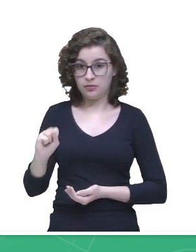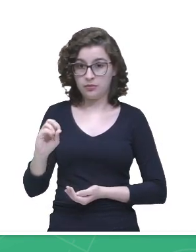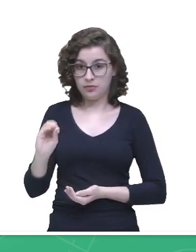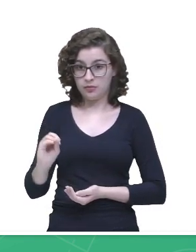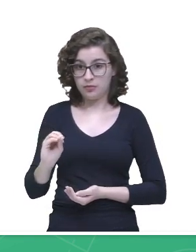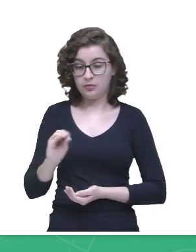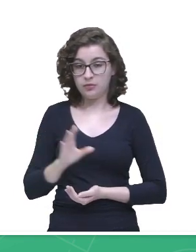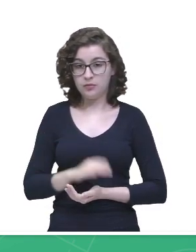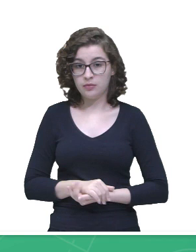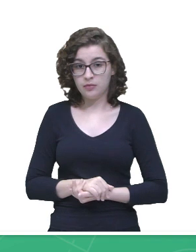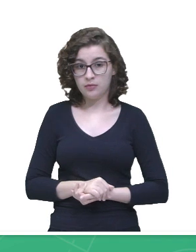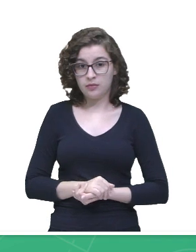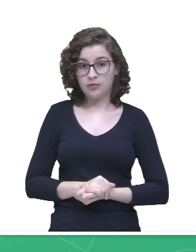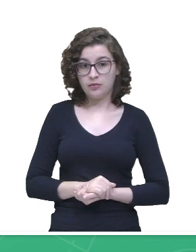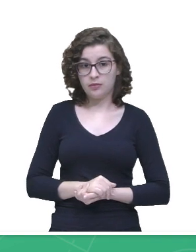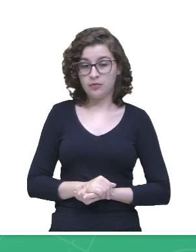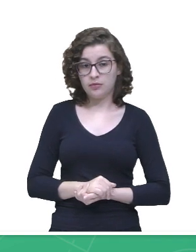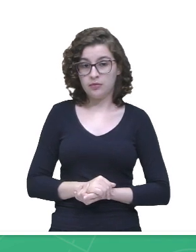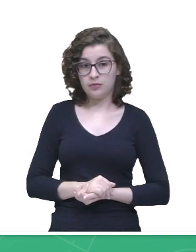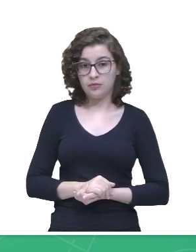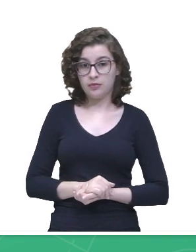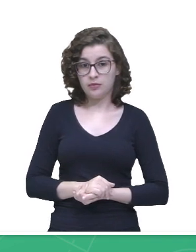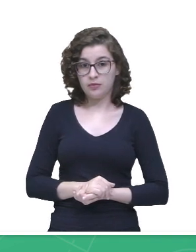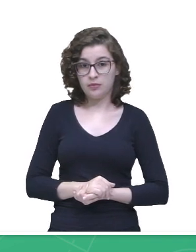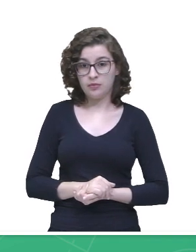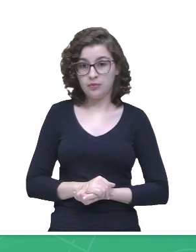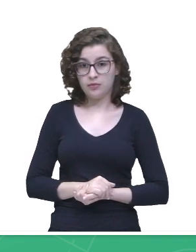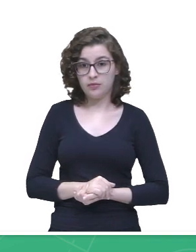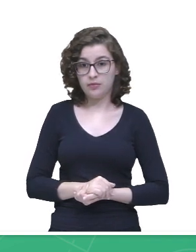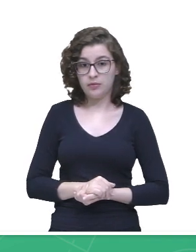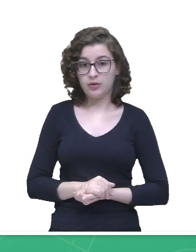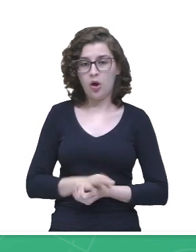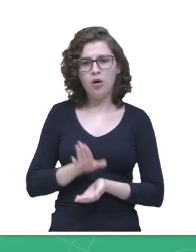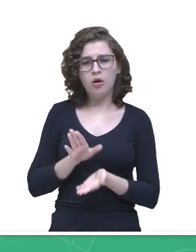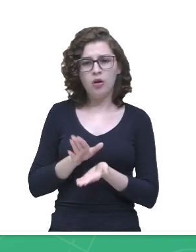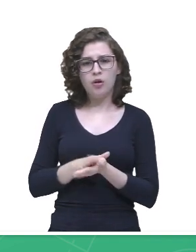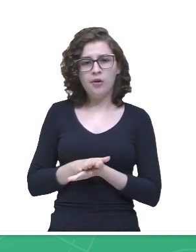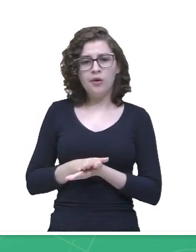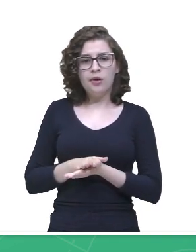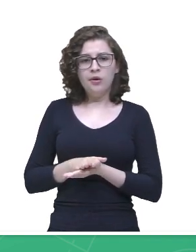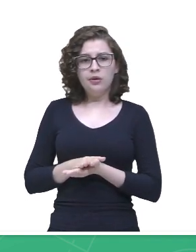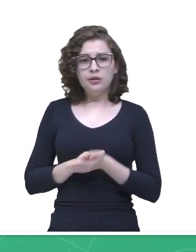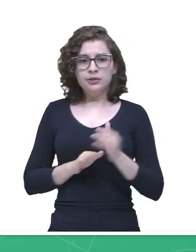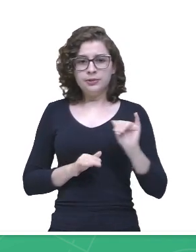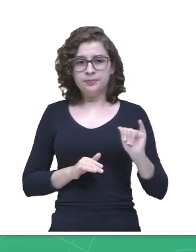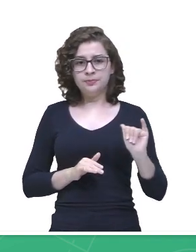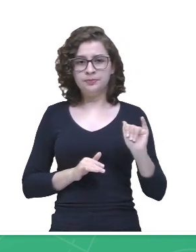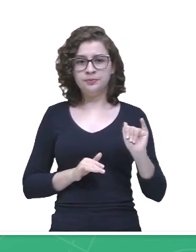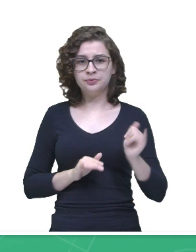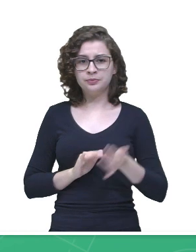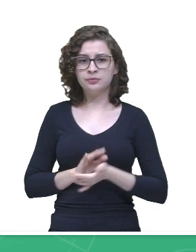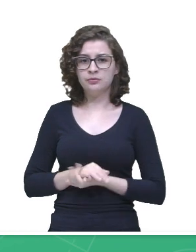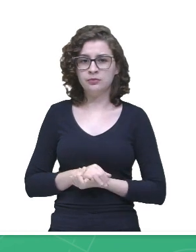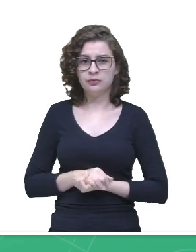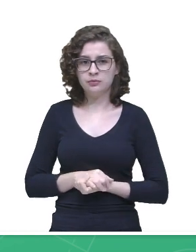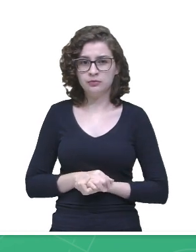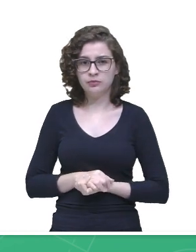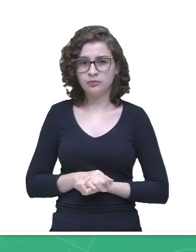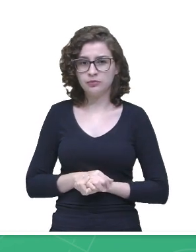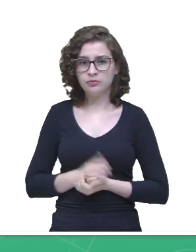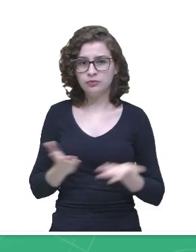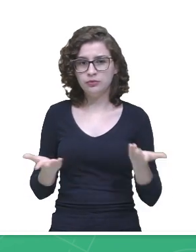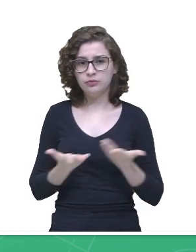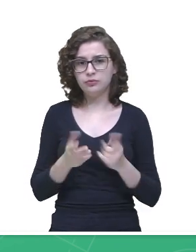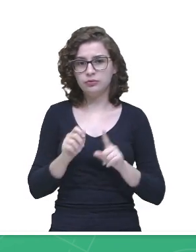El trabajo de la facultad, habéis impreso. Muy bien. Aí, este ano, sem